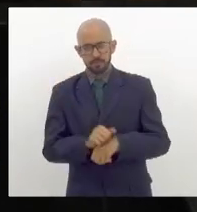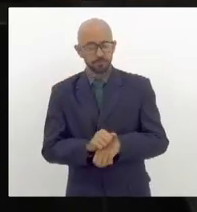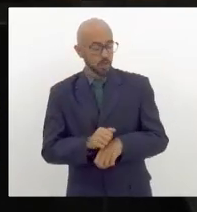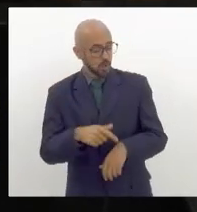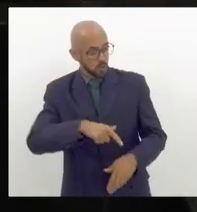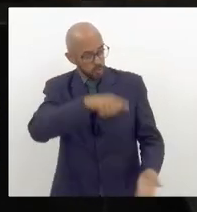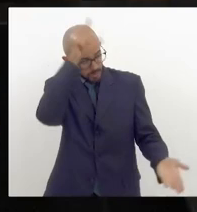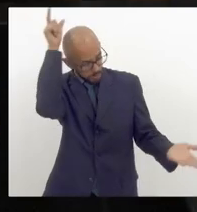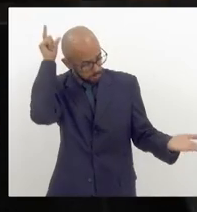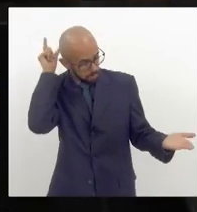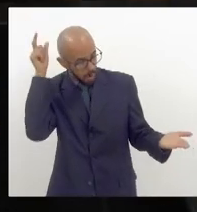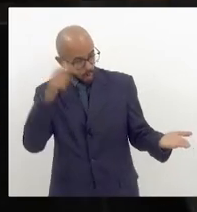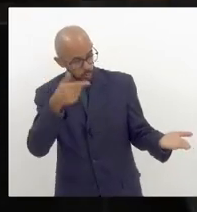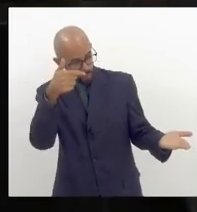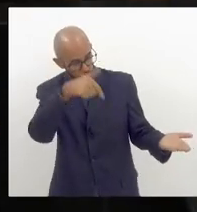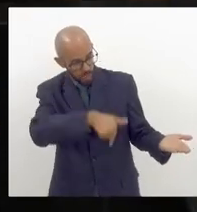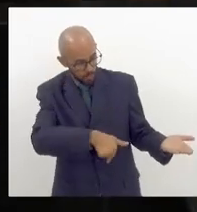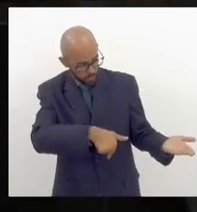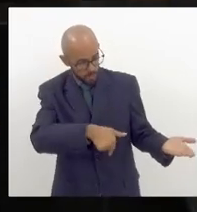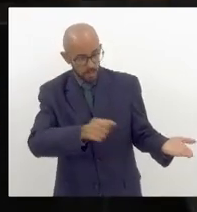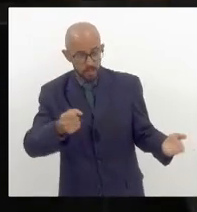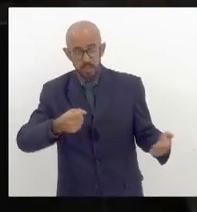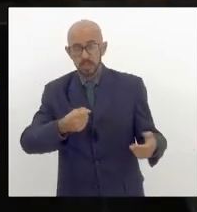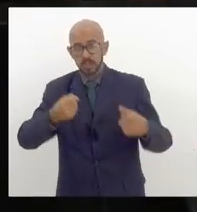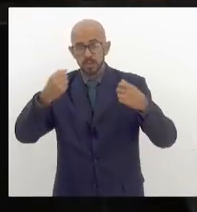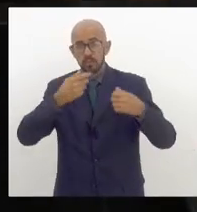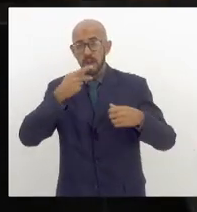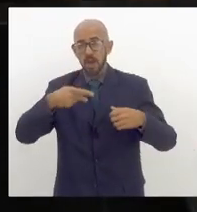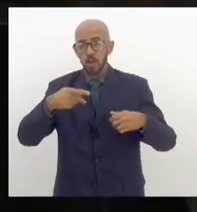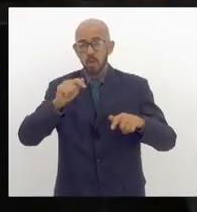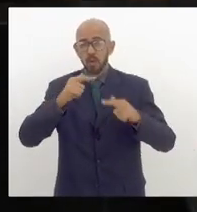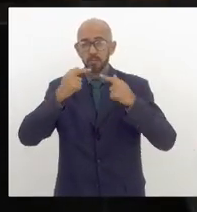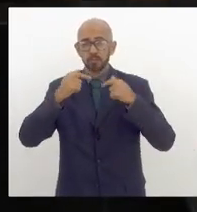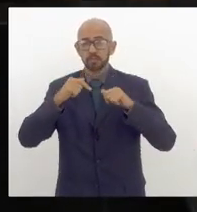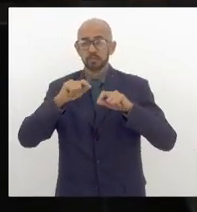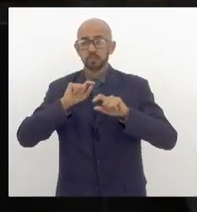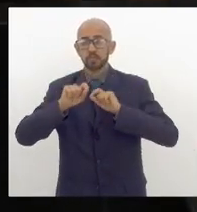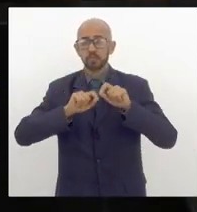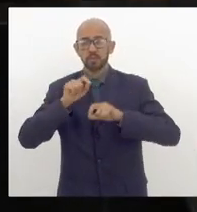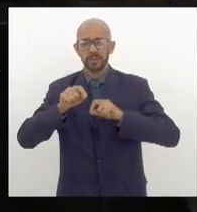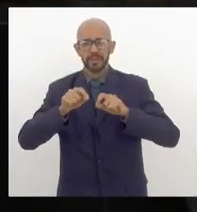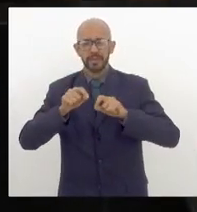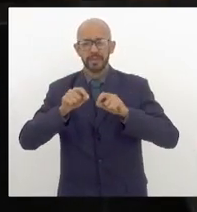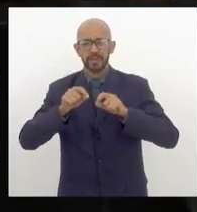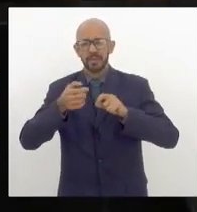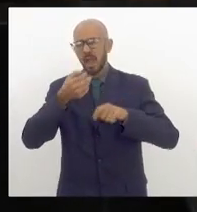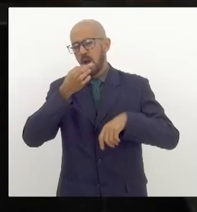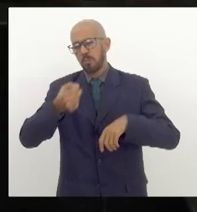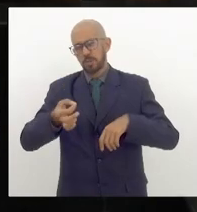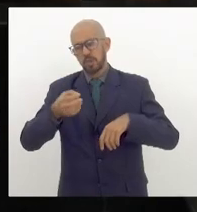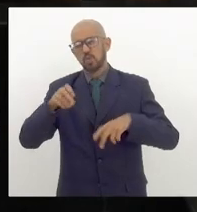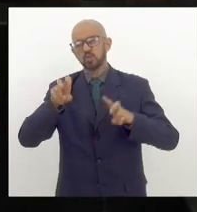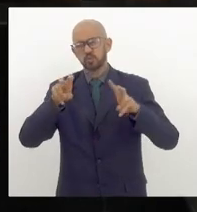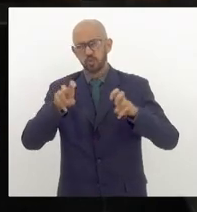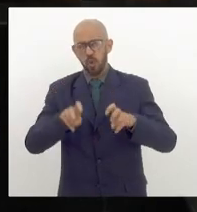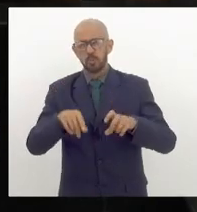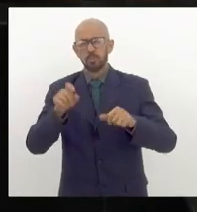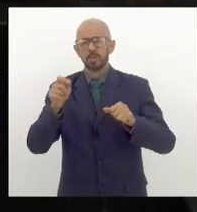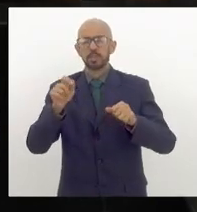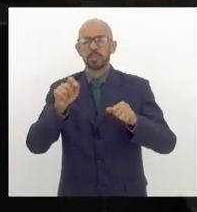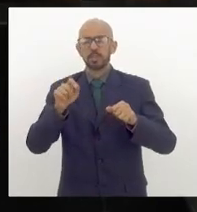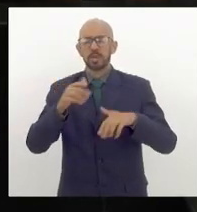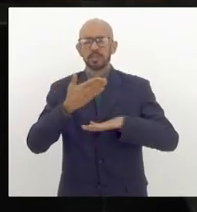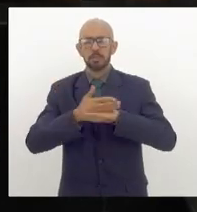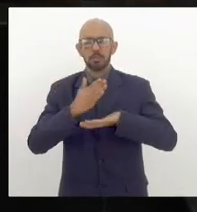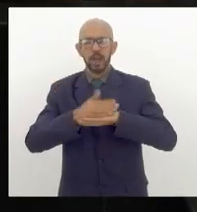e já lançou as bases da crítica profunda que deve ser feita em relação